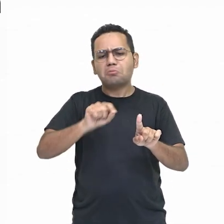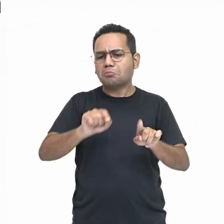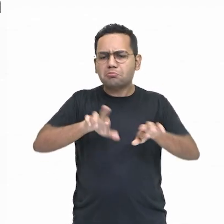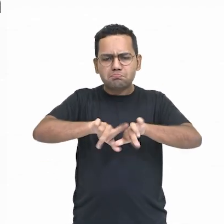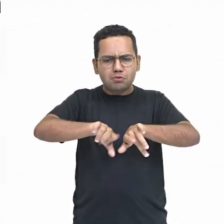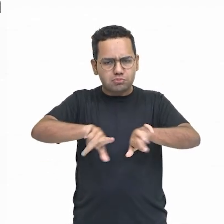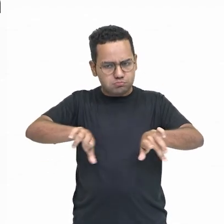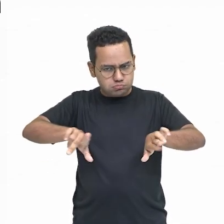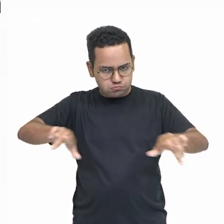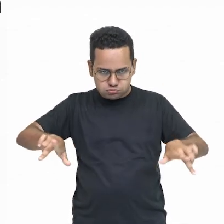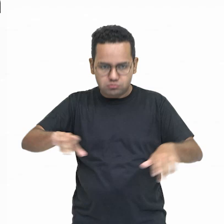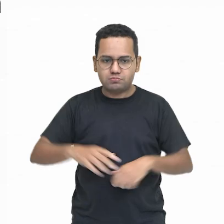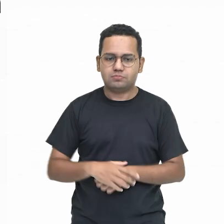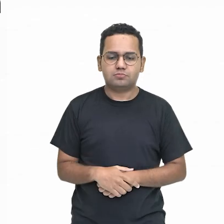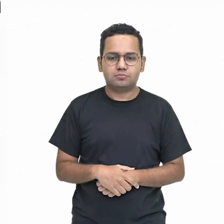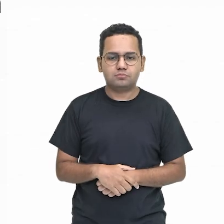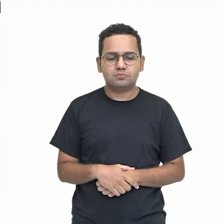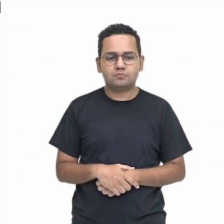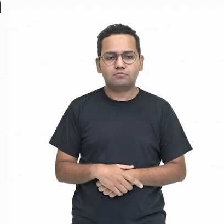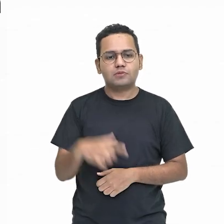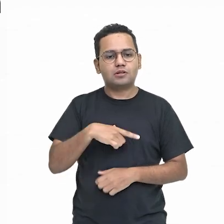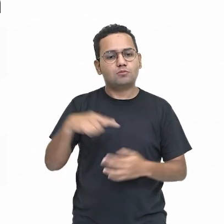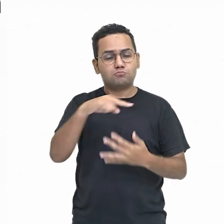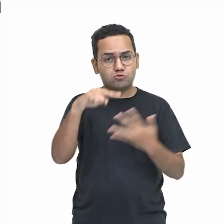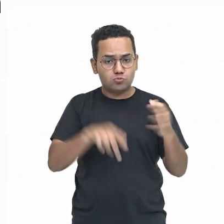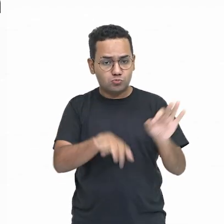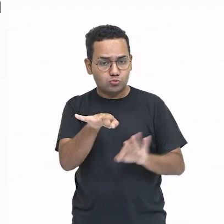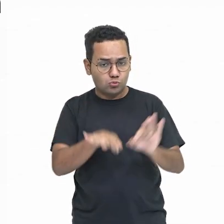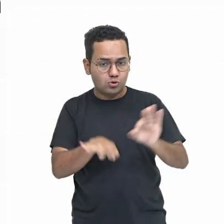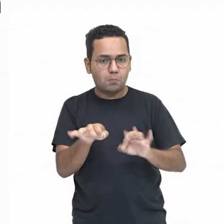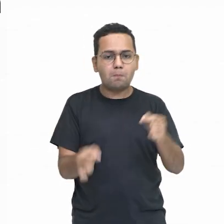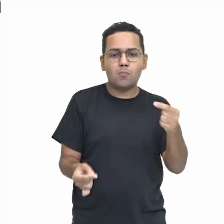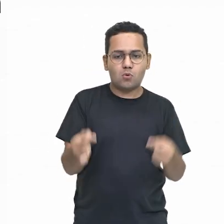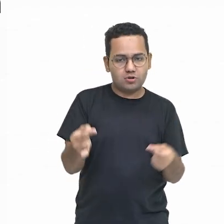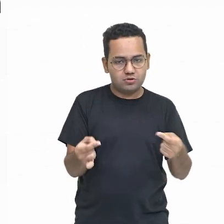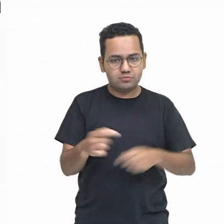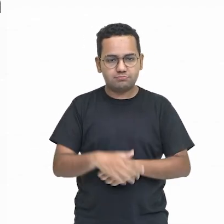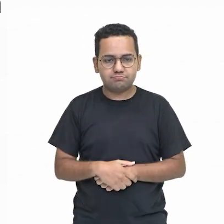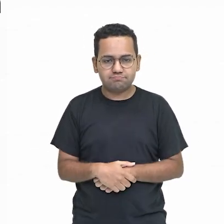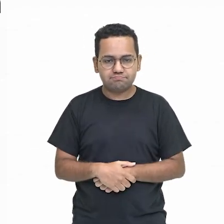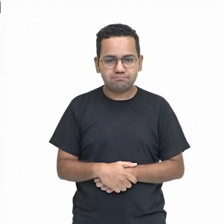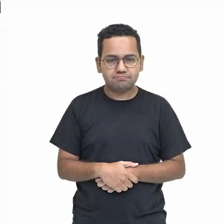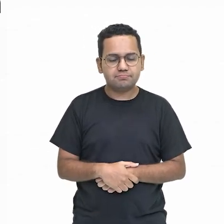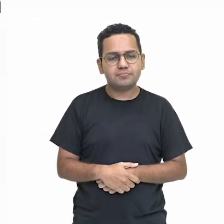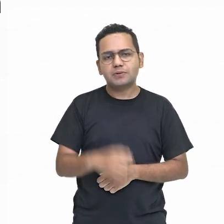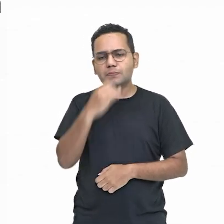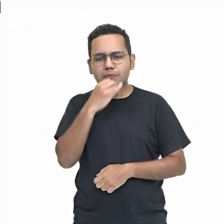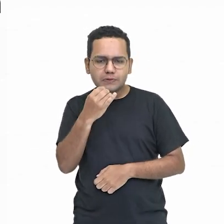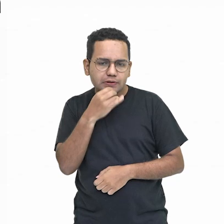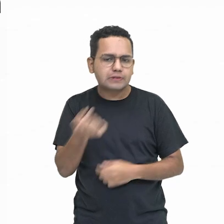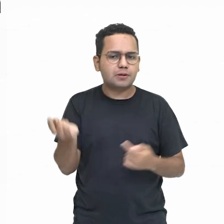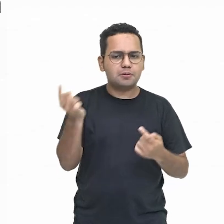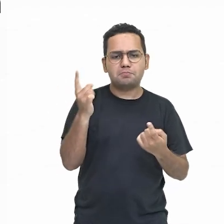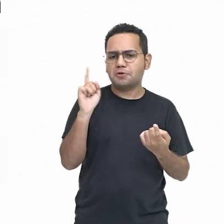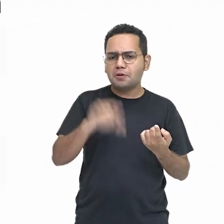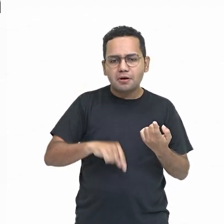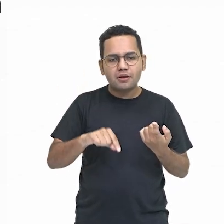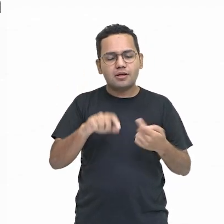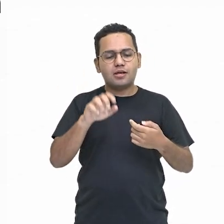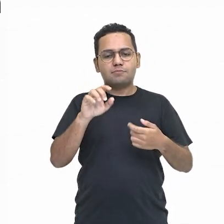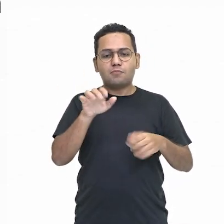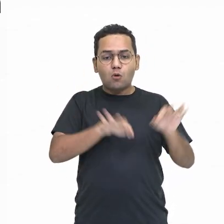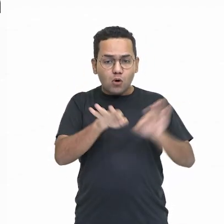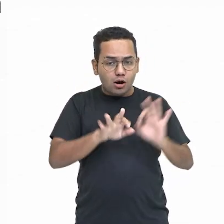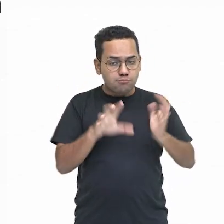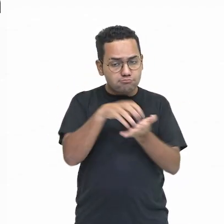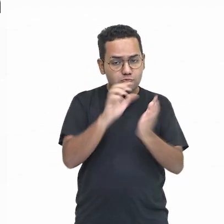de diferentes sociedades humanas e suas formas de organização política, Estado, poder,